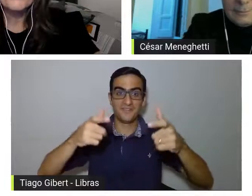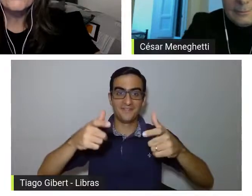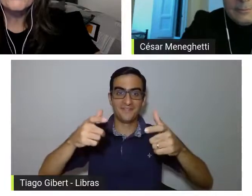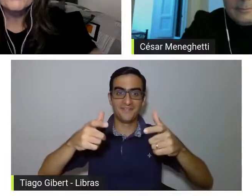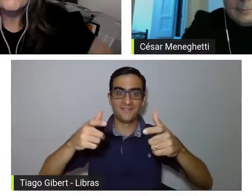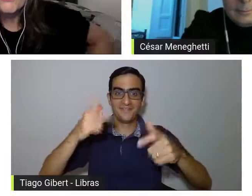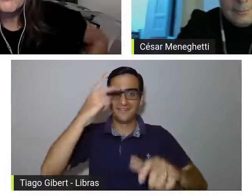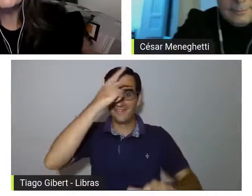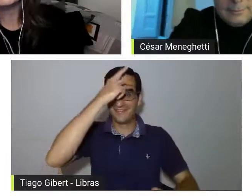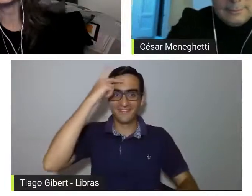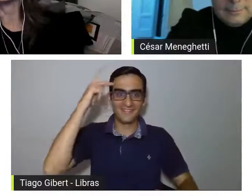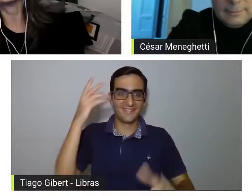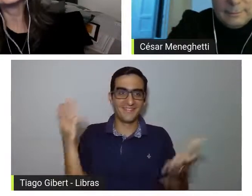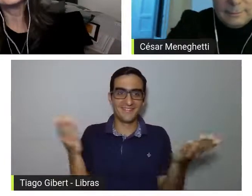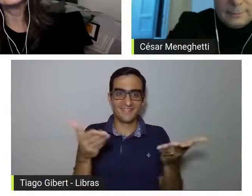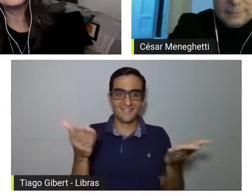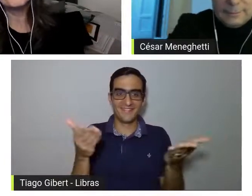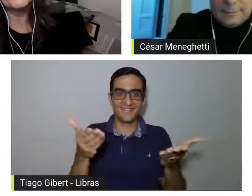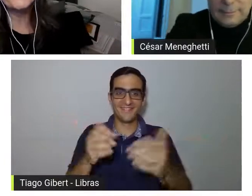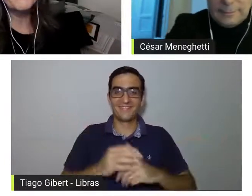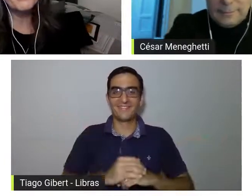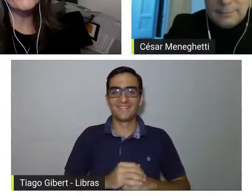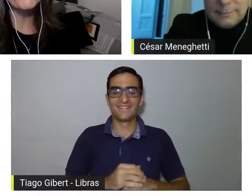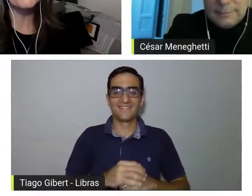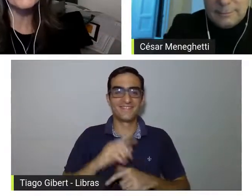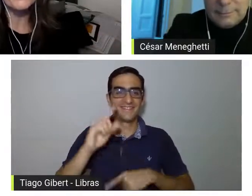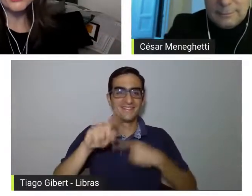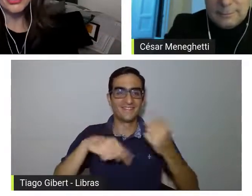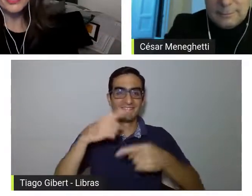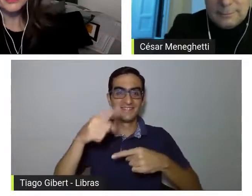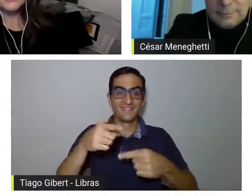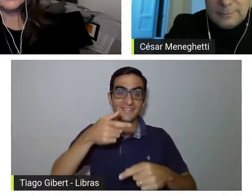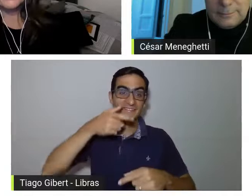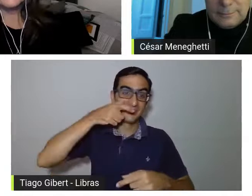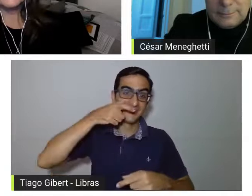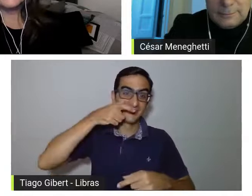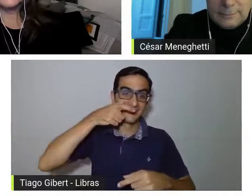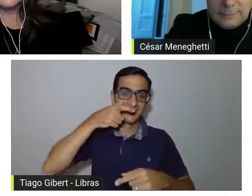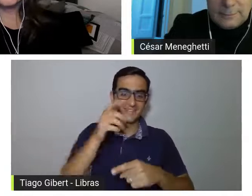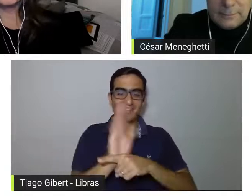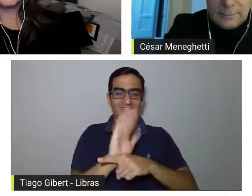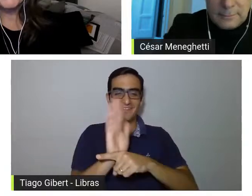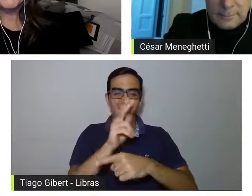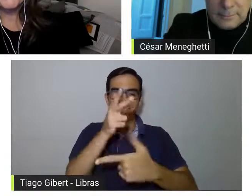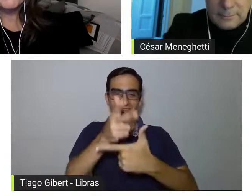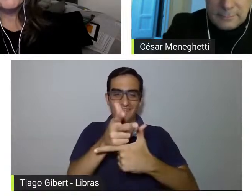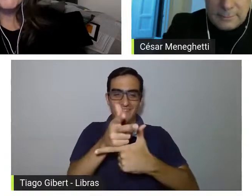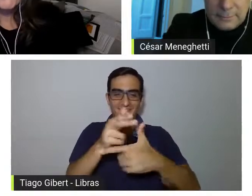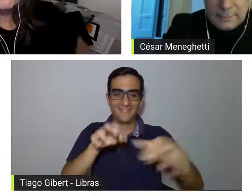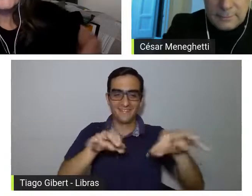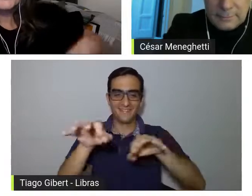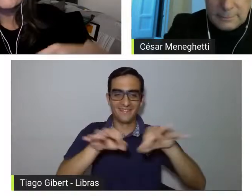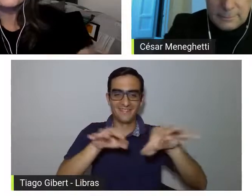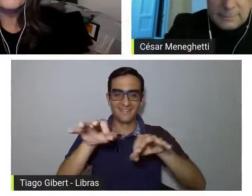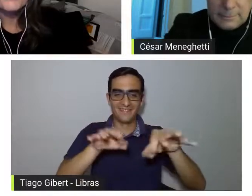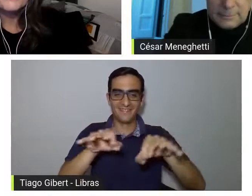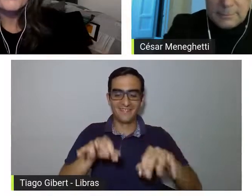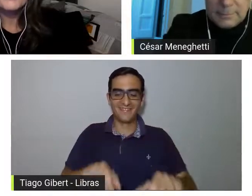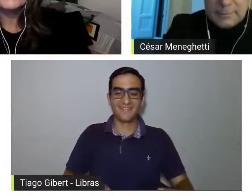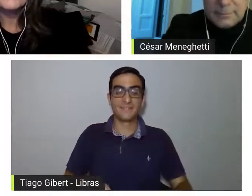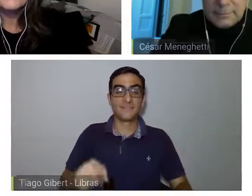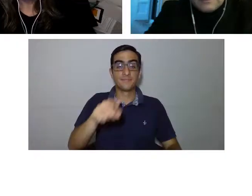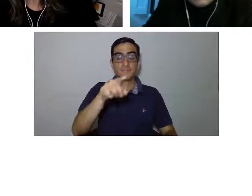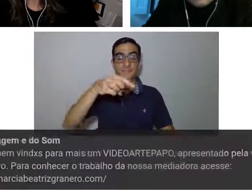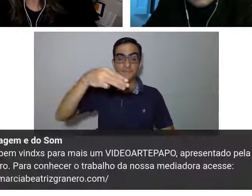as pessoas agora e depois também quando forem assistir esse programa no acervo. Eu sou a